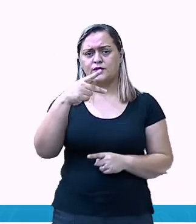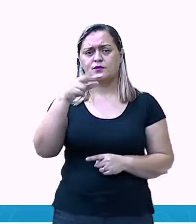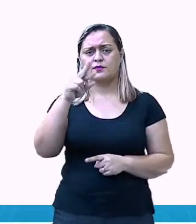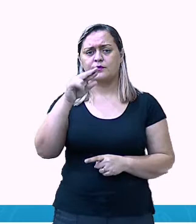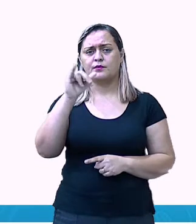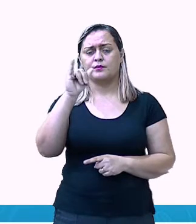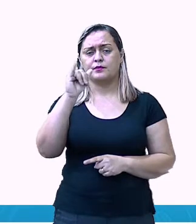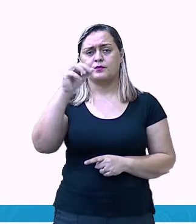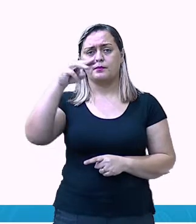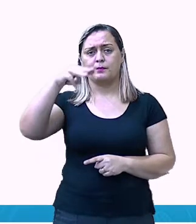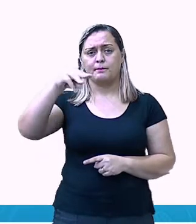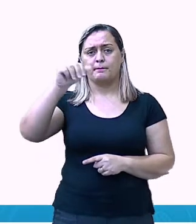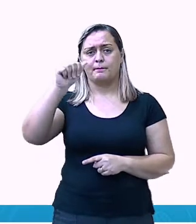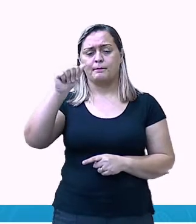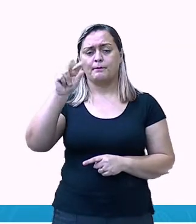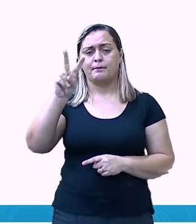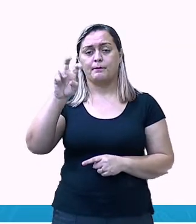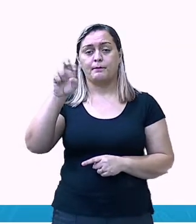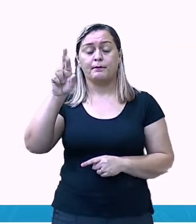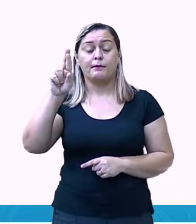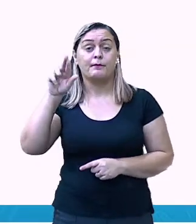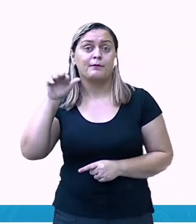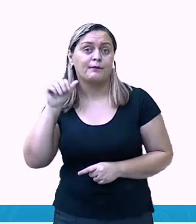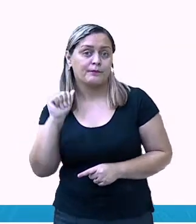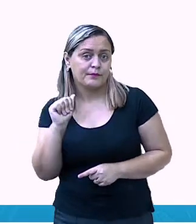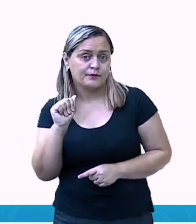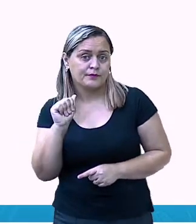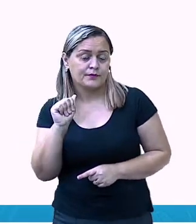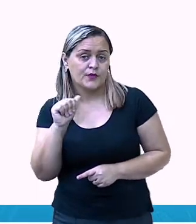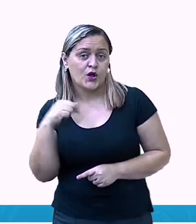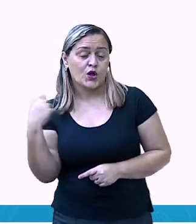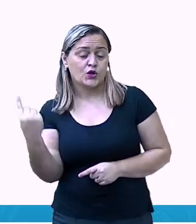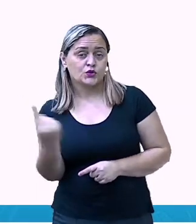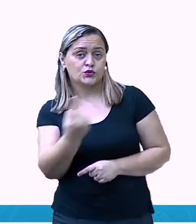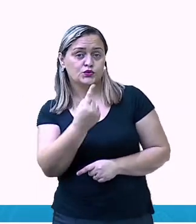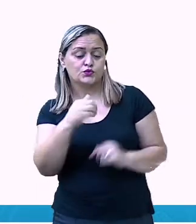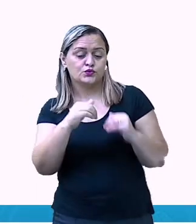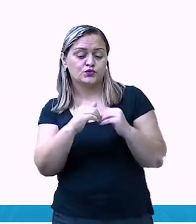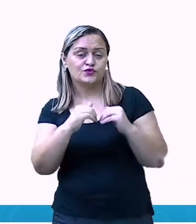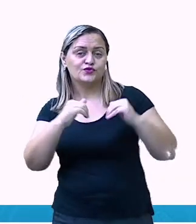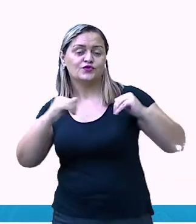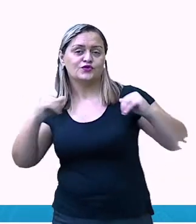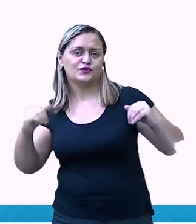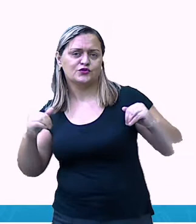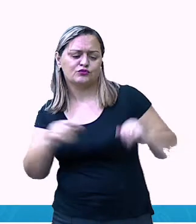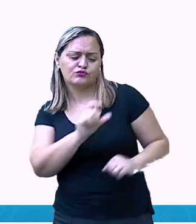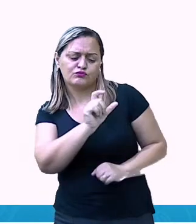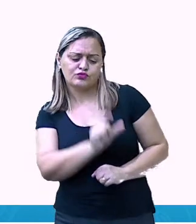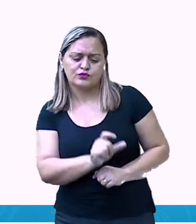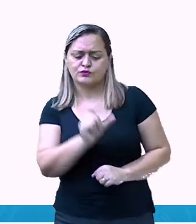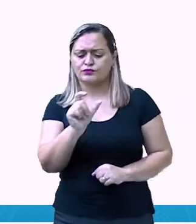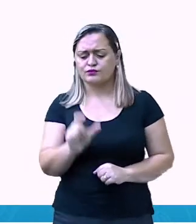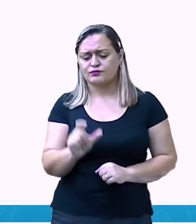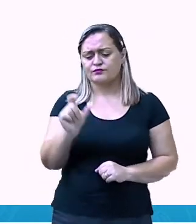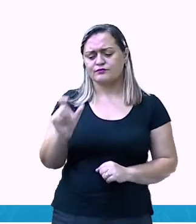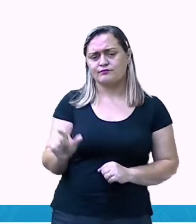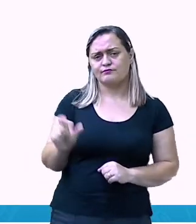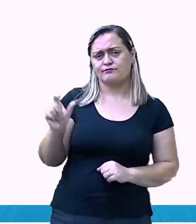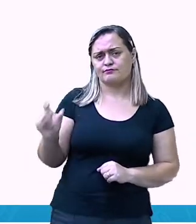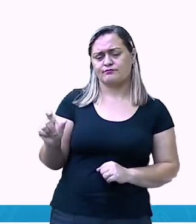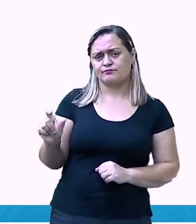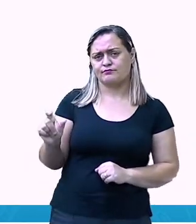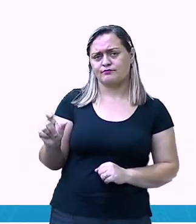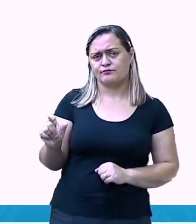vai dividir, separar a palavra primavera em pedaços menores. A gente poderia separar em